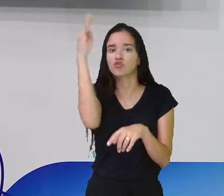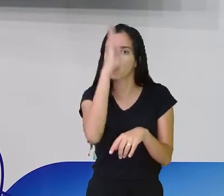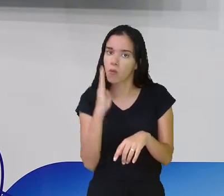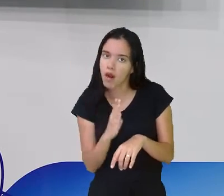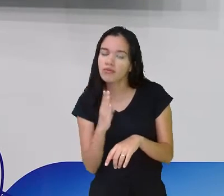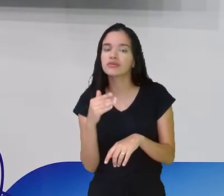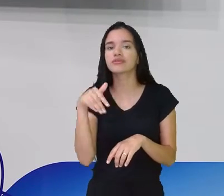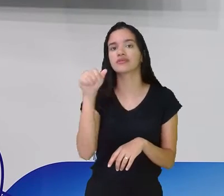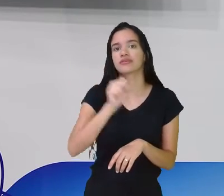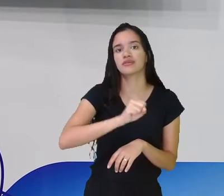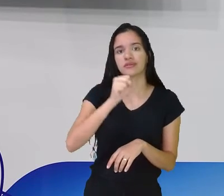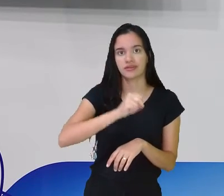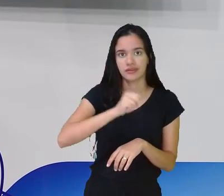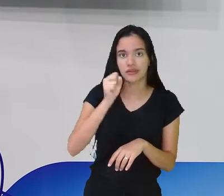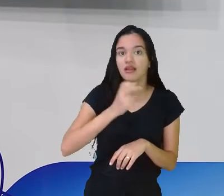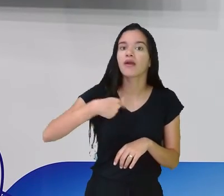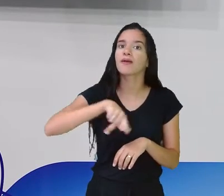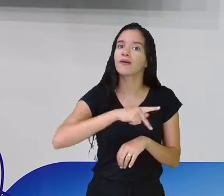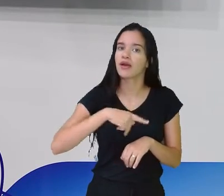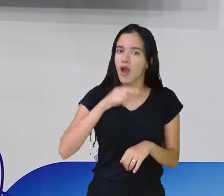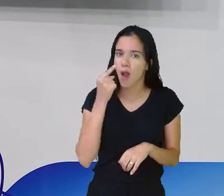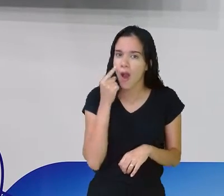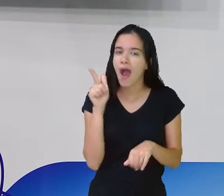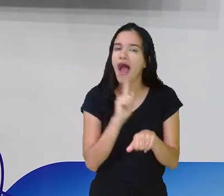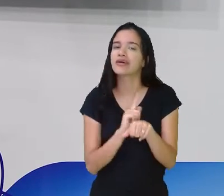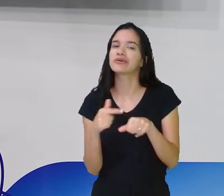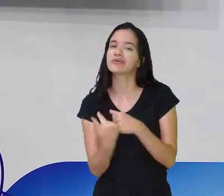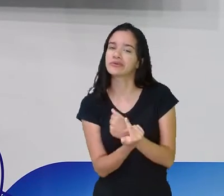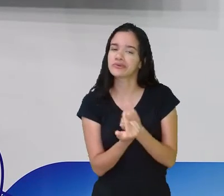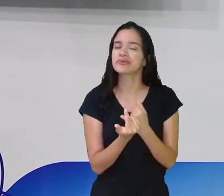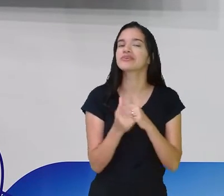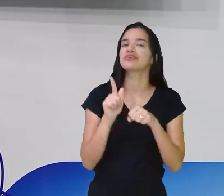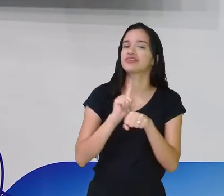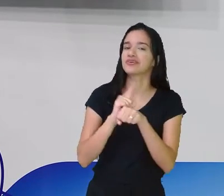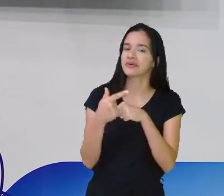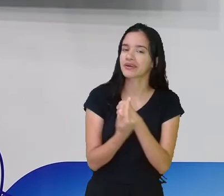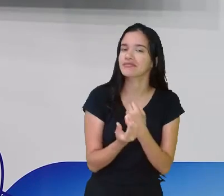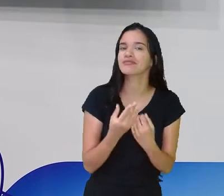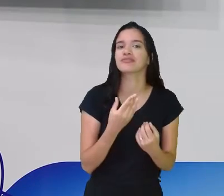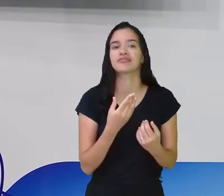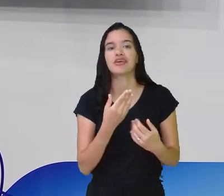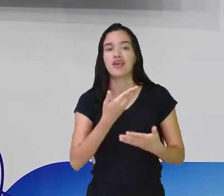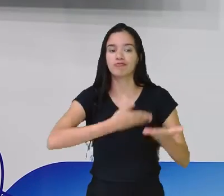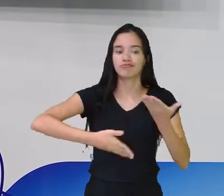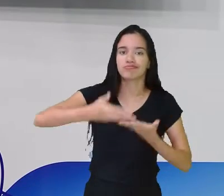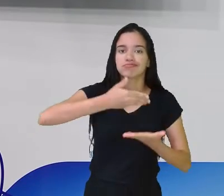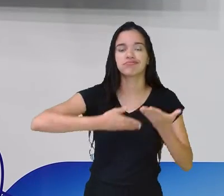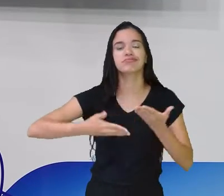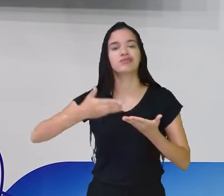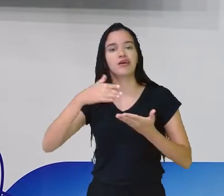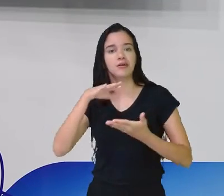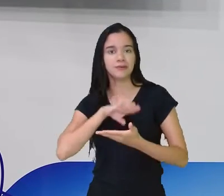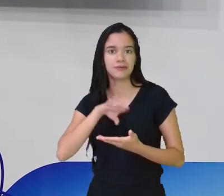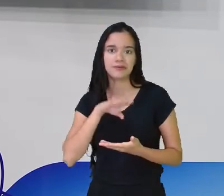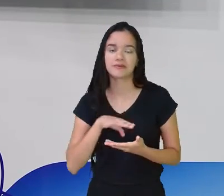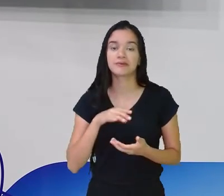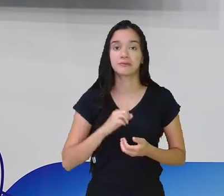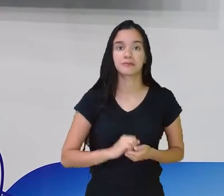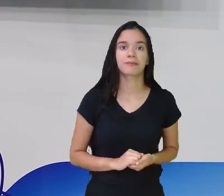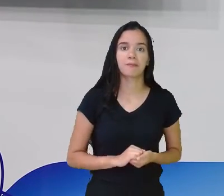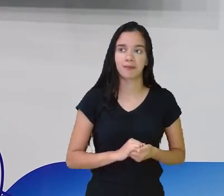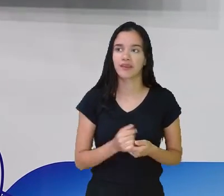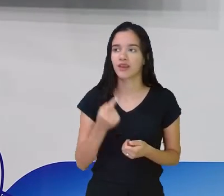continente americano. Olha a geografia aí se misturando com a língua portuguesa, maravilha, não é? Mas a África é um continente, tá